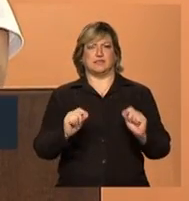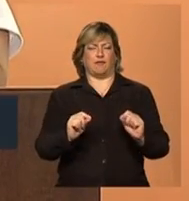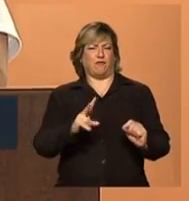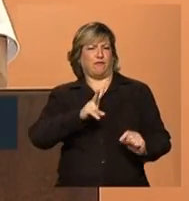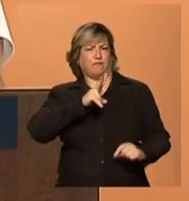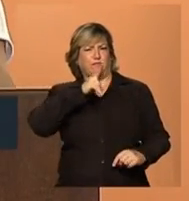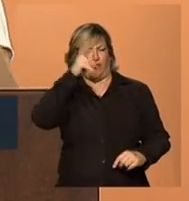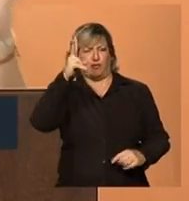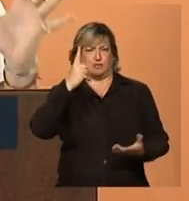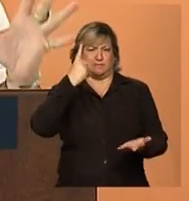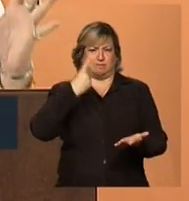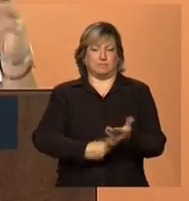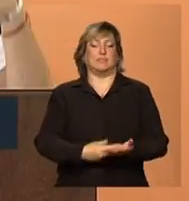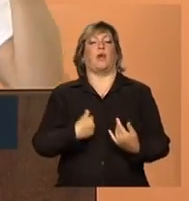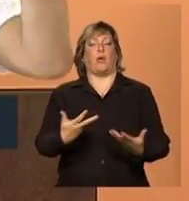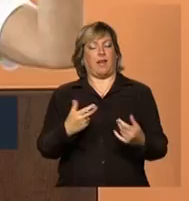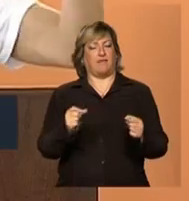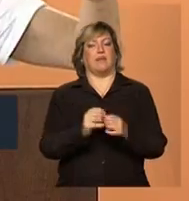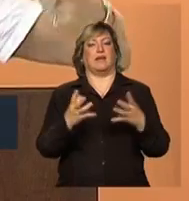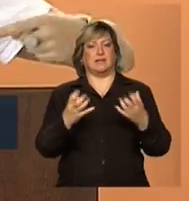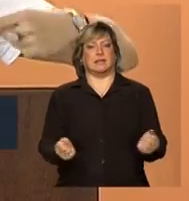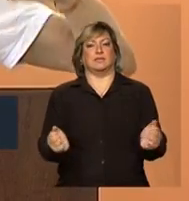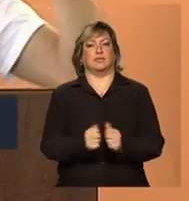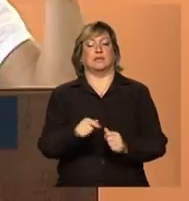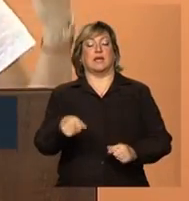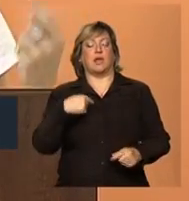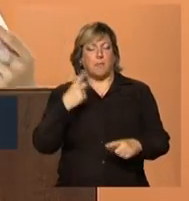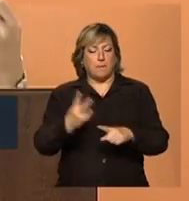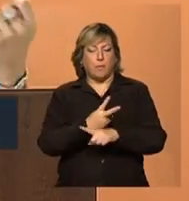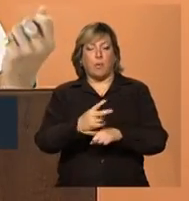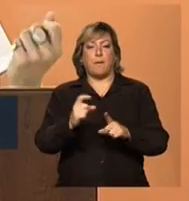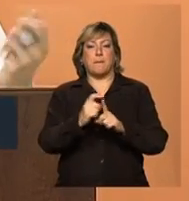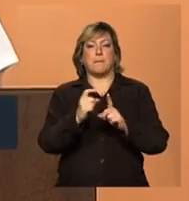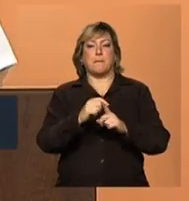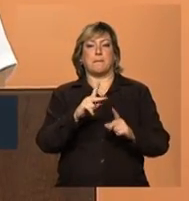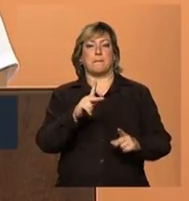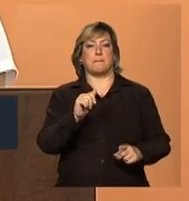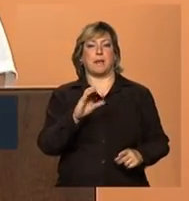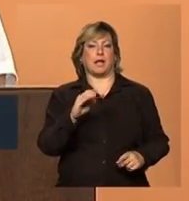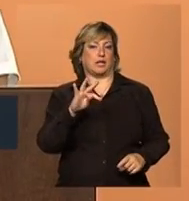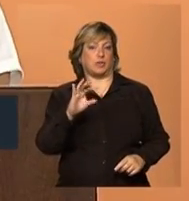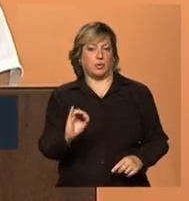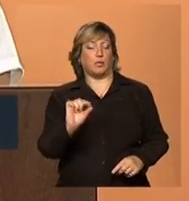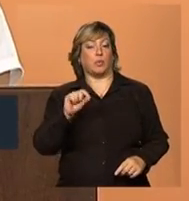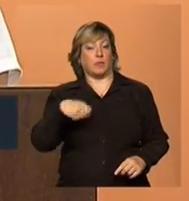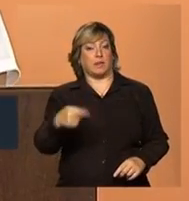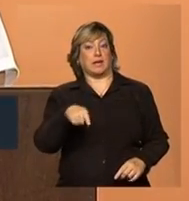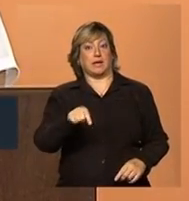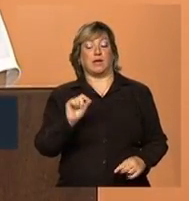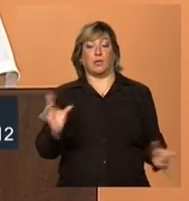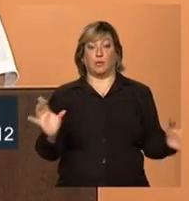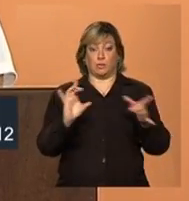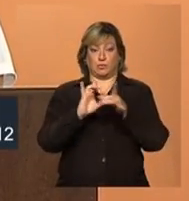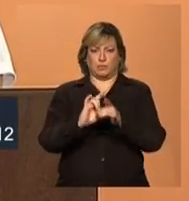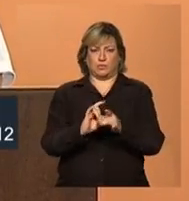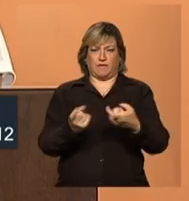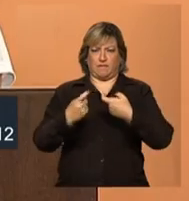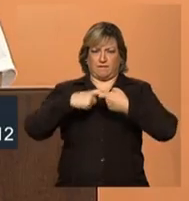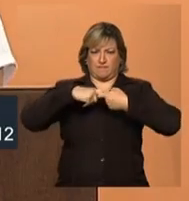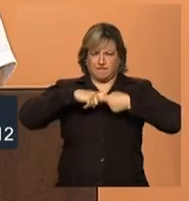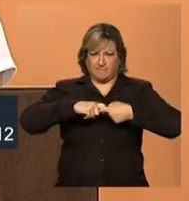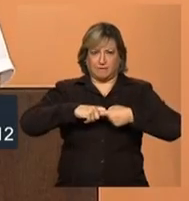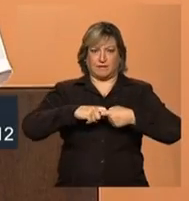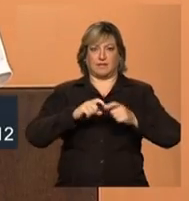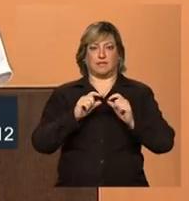tão forte que eu quero fechar esse pacto. Eu fui procurar o significado de pacto, a etimologia. E pacto é um vínculo, é um laço, e é um